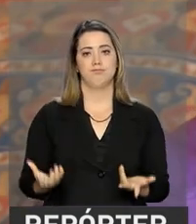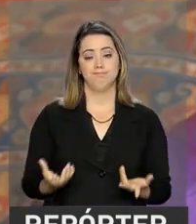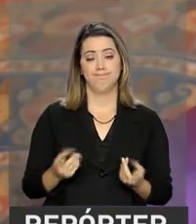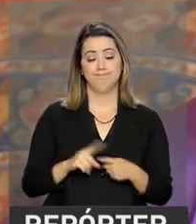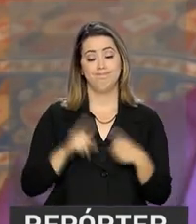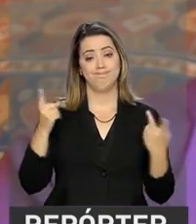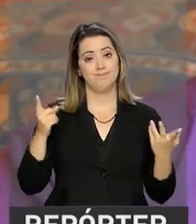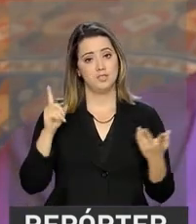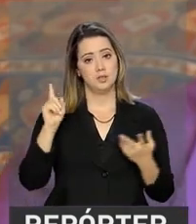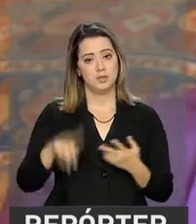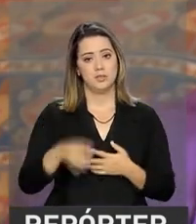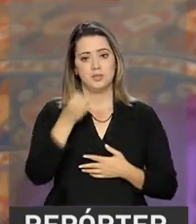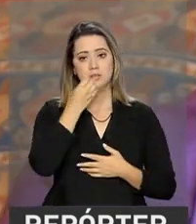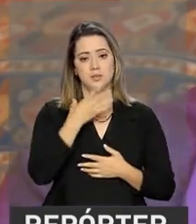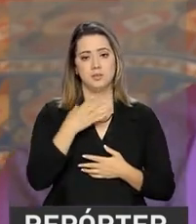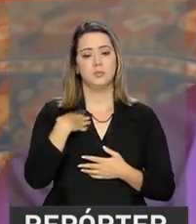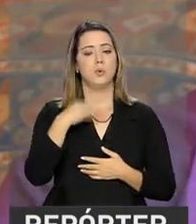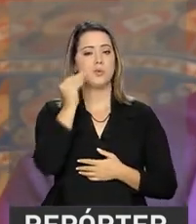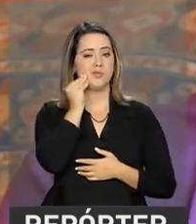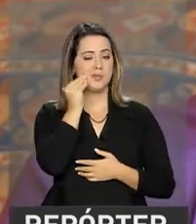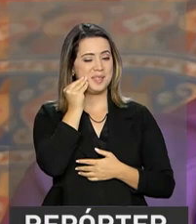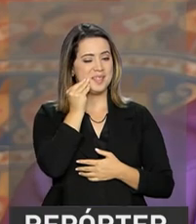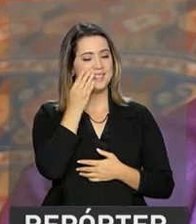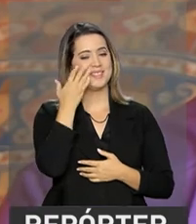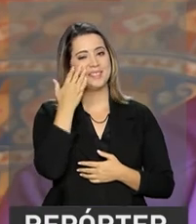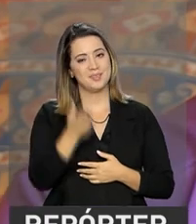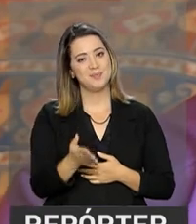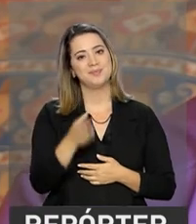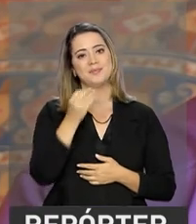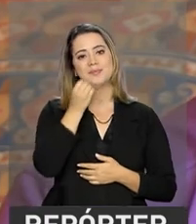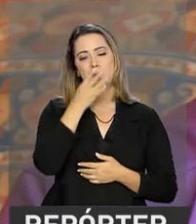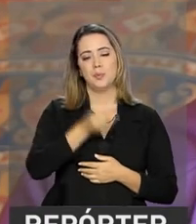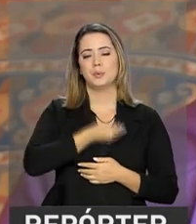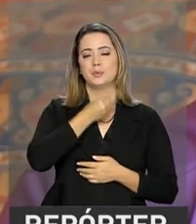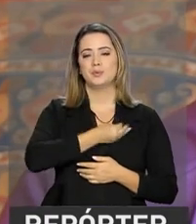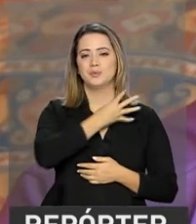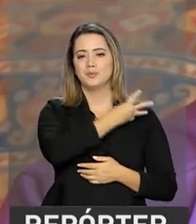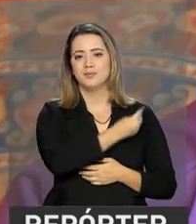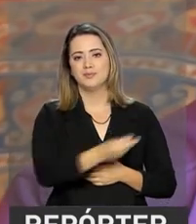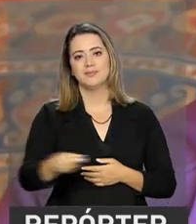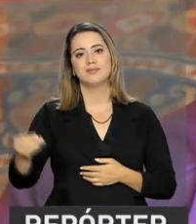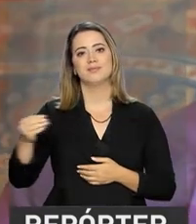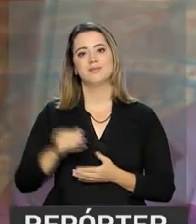Mas é coisas boas, né? É uma experiência que vale por uma vida.